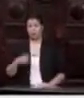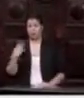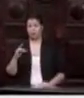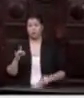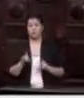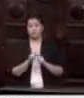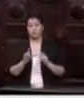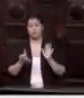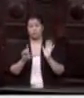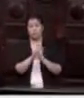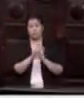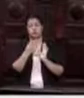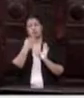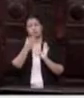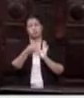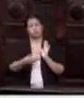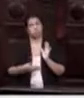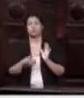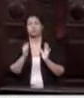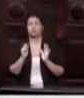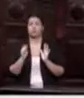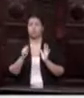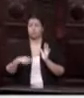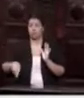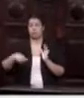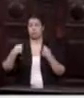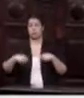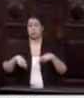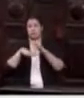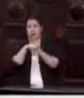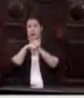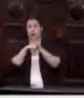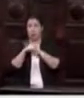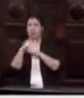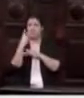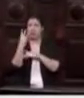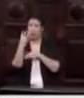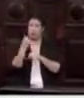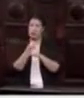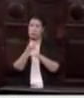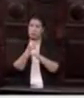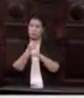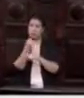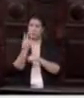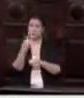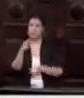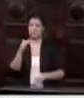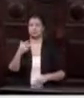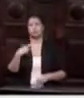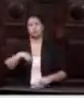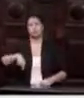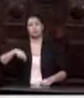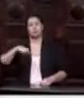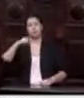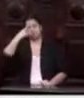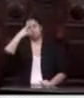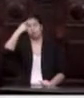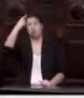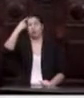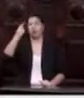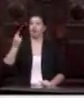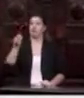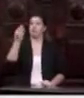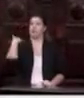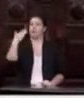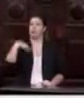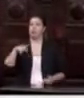que diz, e é isso que a gente tem que analisar para daqui a 3, 4 anos, a gente não ser julgado